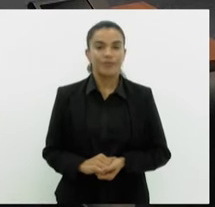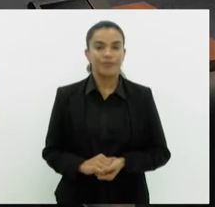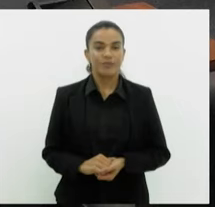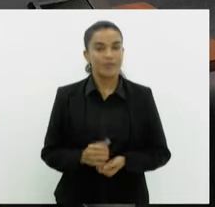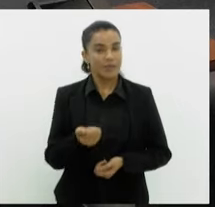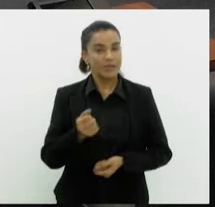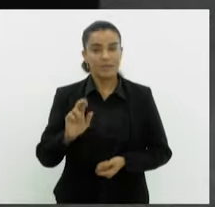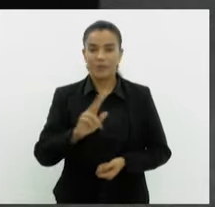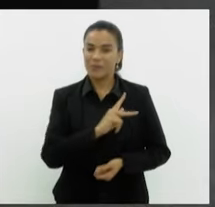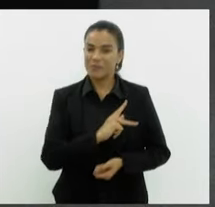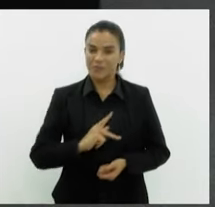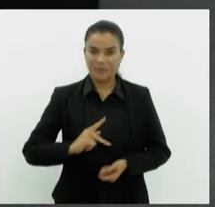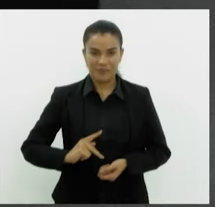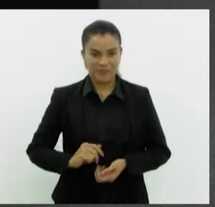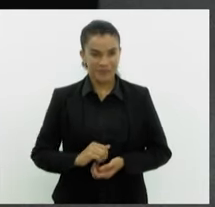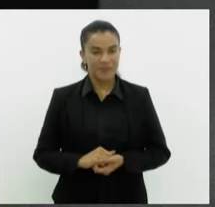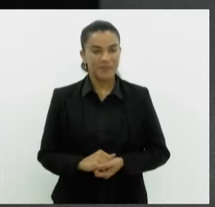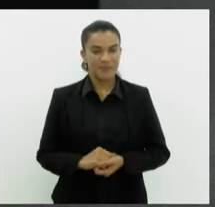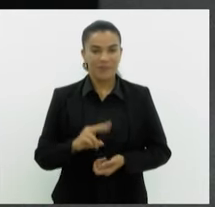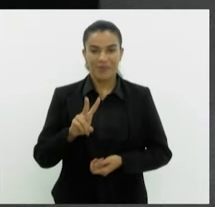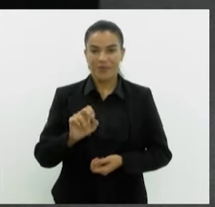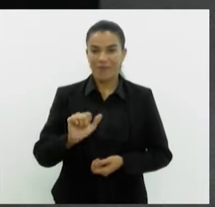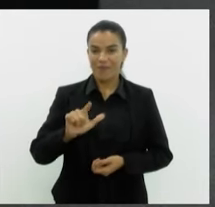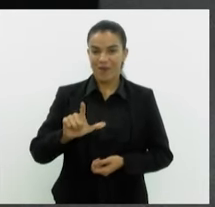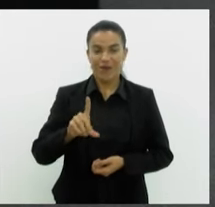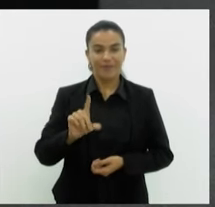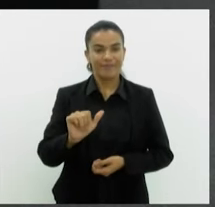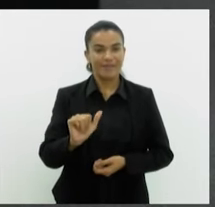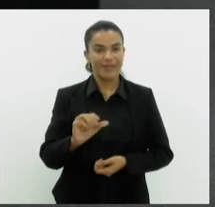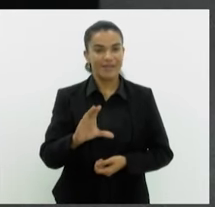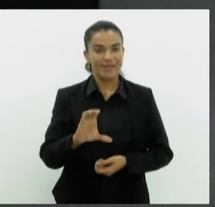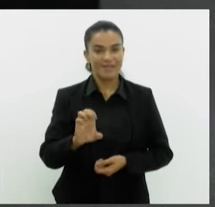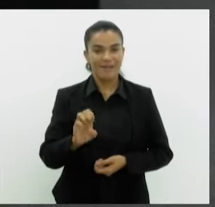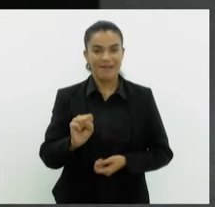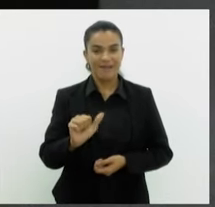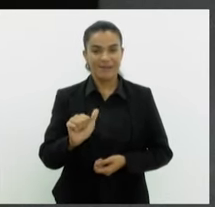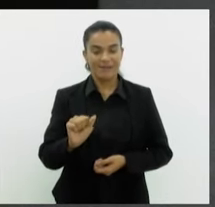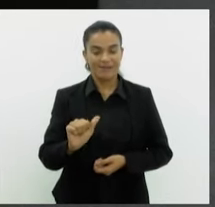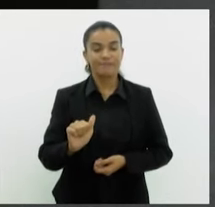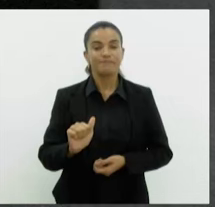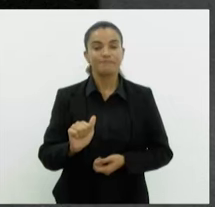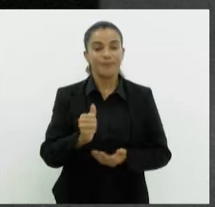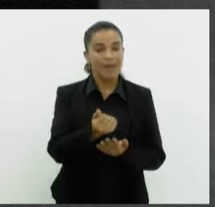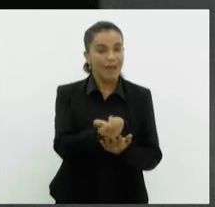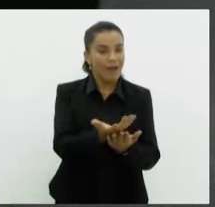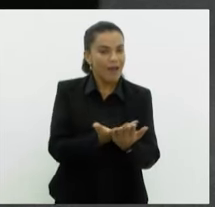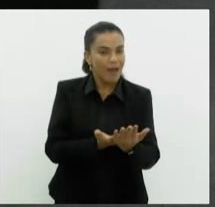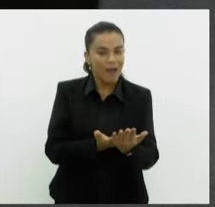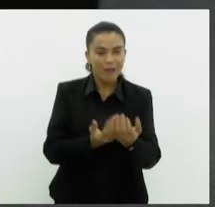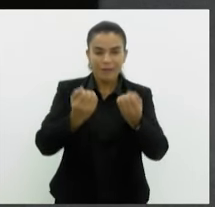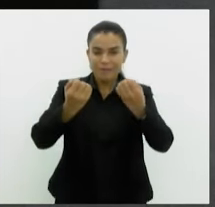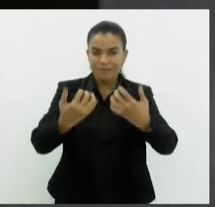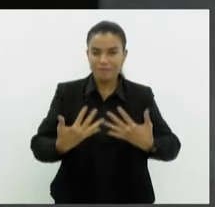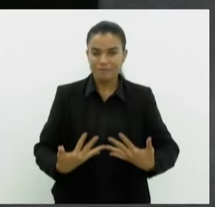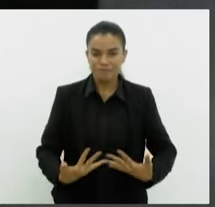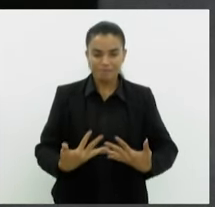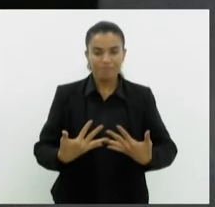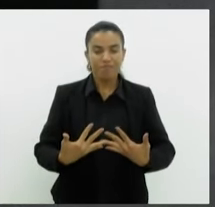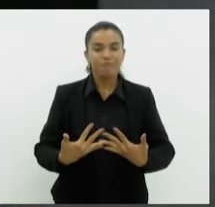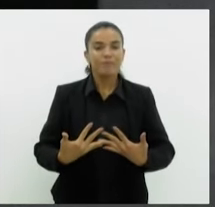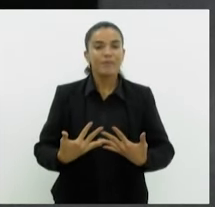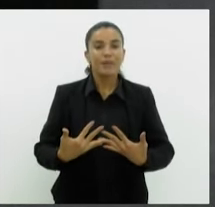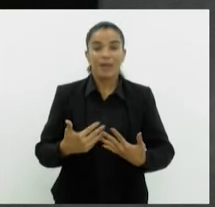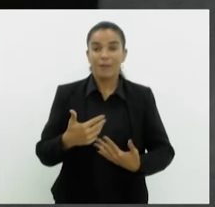Senhor presidente Valda Seasa, a ata reflete com exatidão o ocorrido